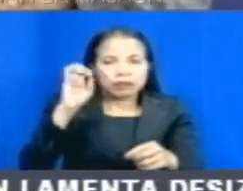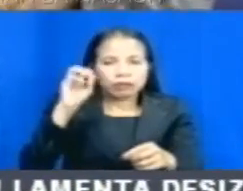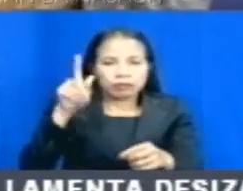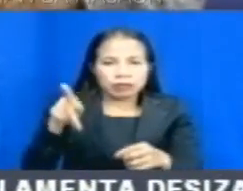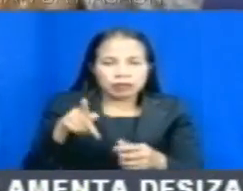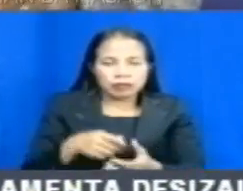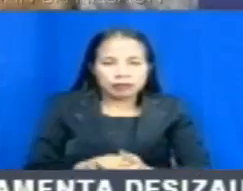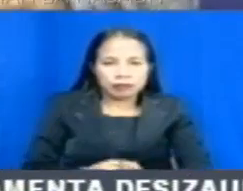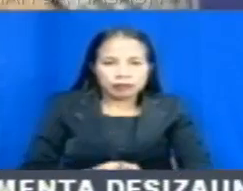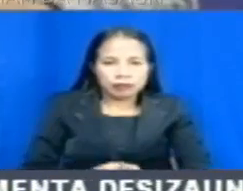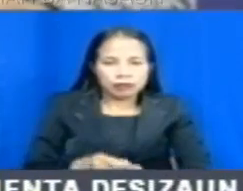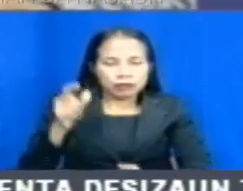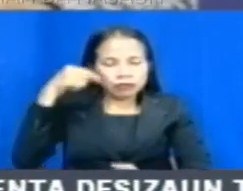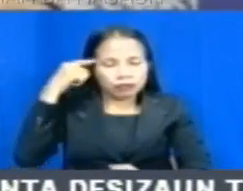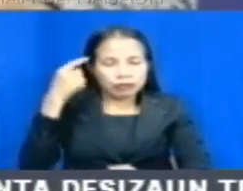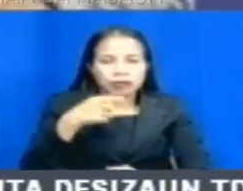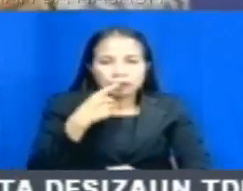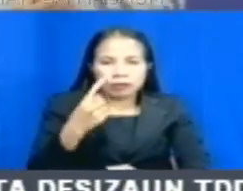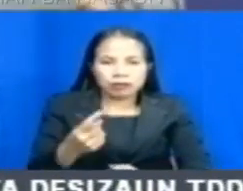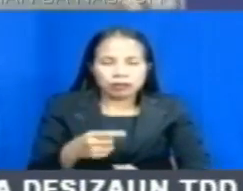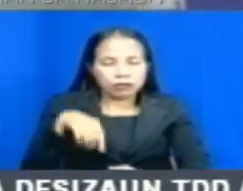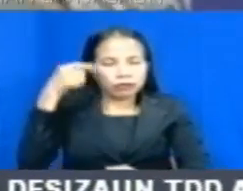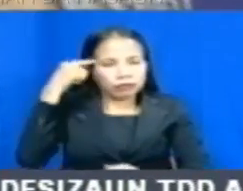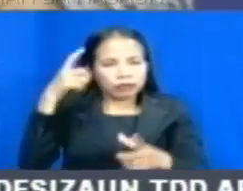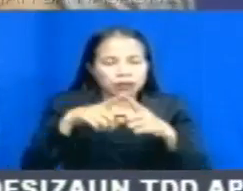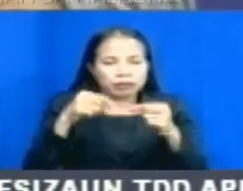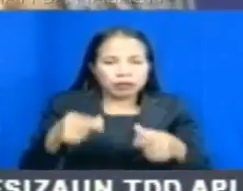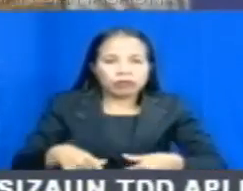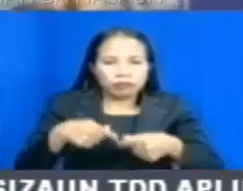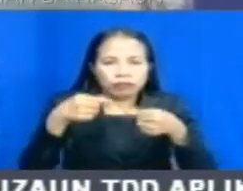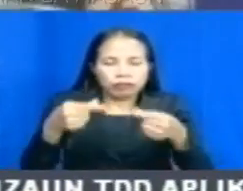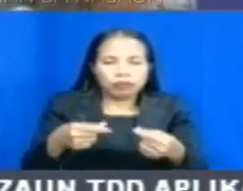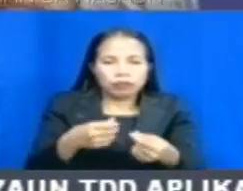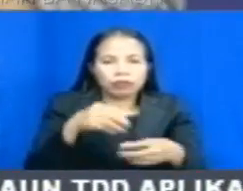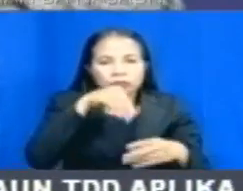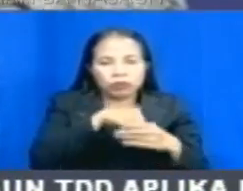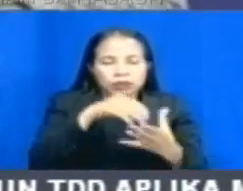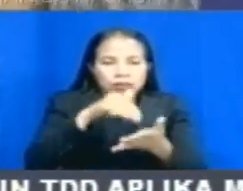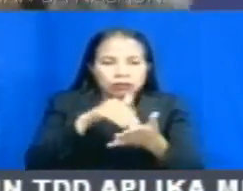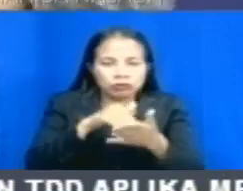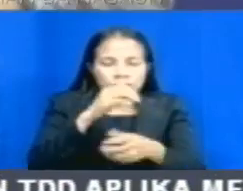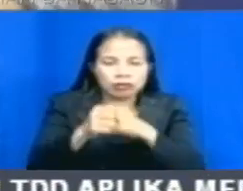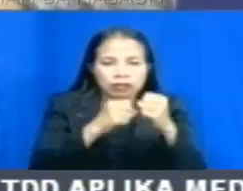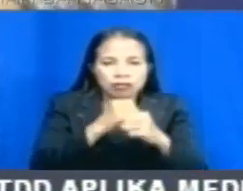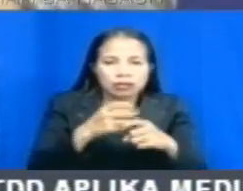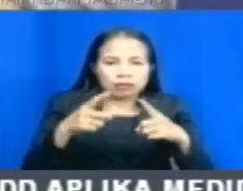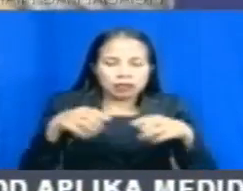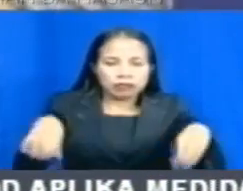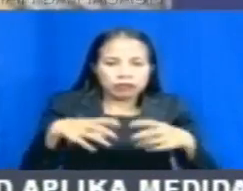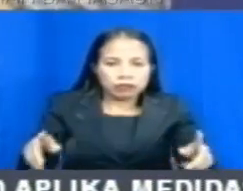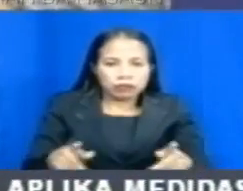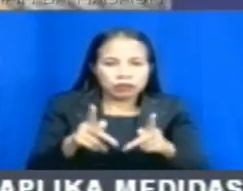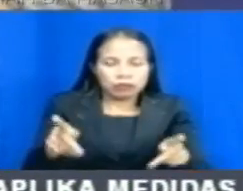Públicas. Governante ne confirma, governo do Japão oferece mos bolsa estudo tinantinan ba funcionário público